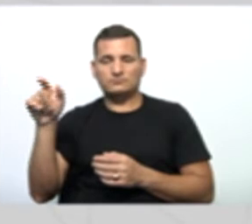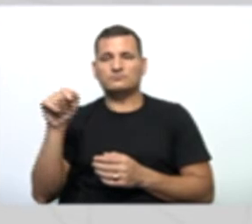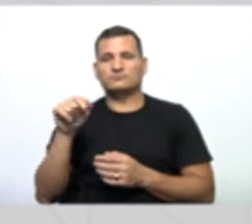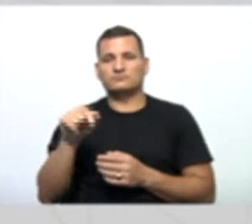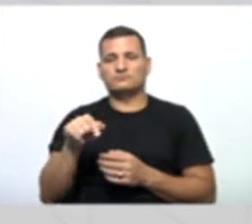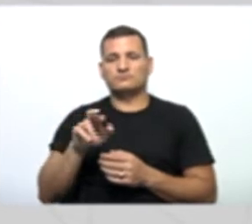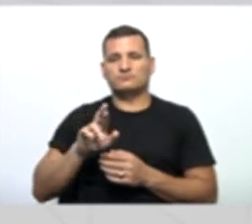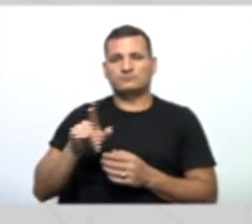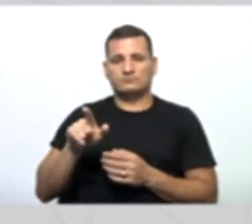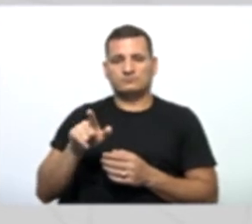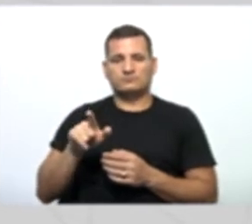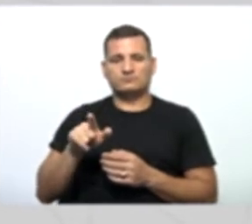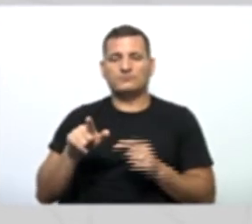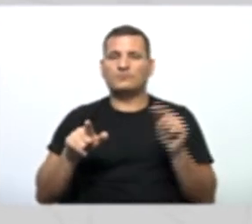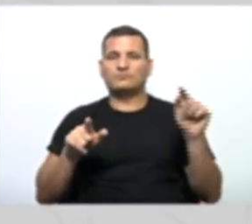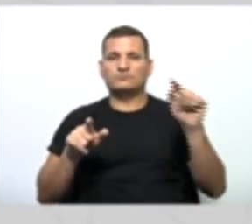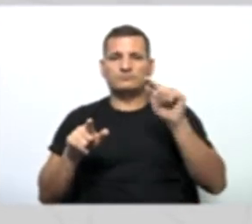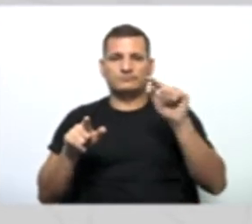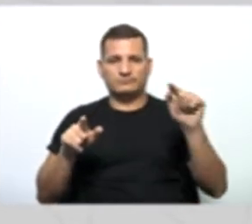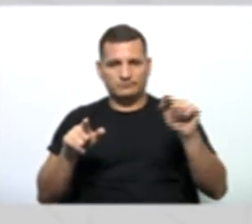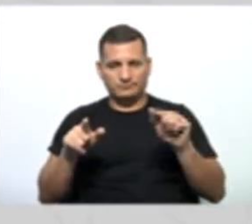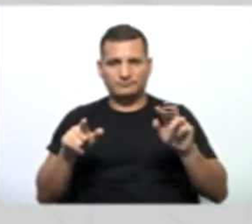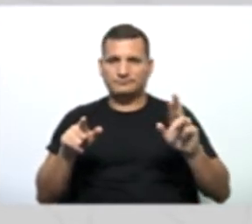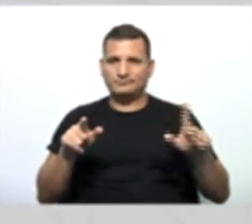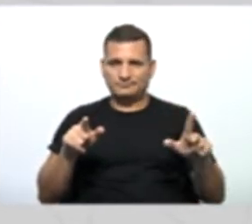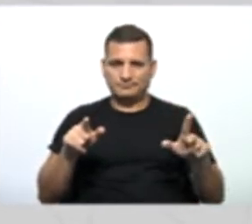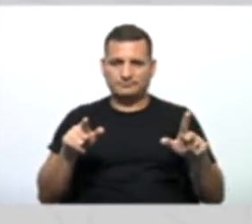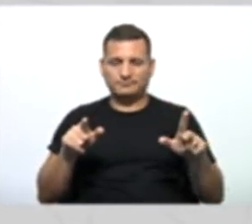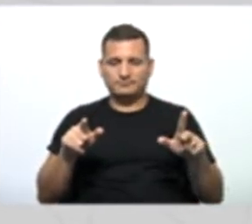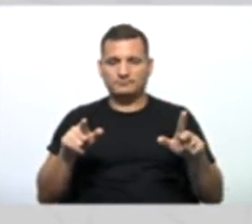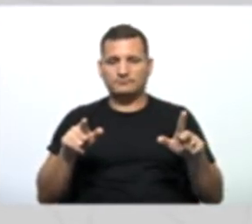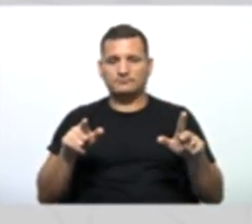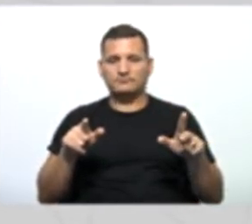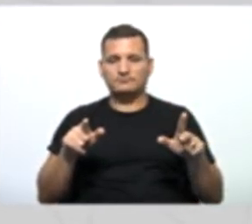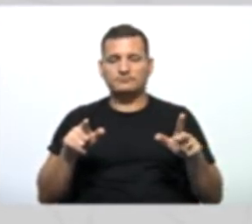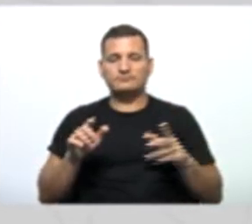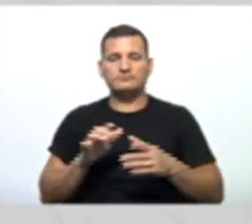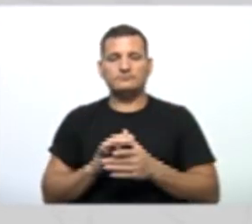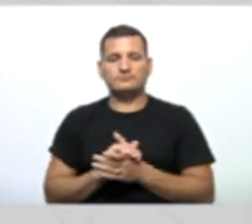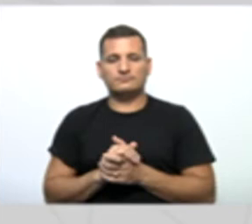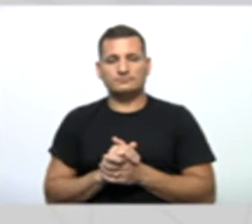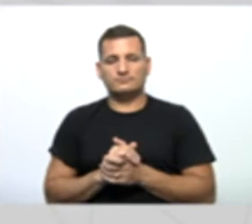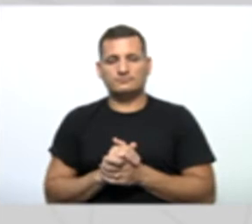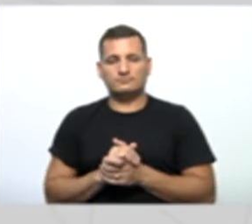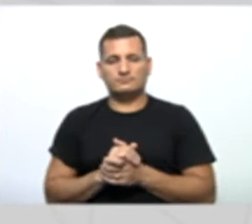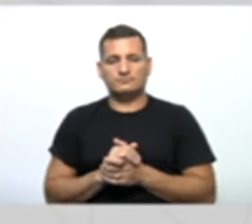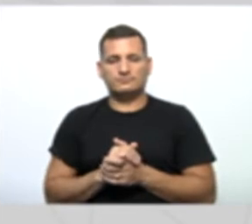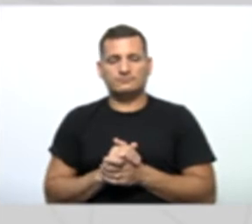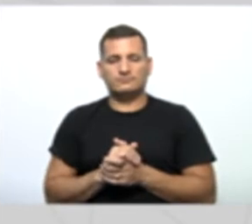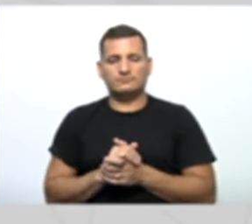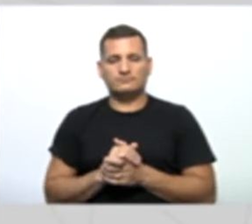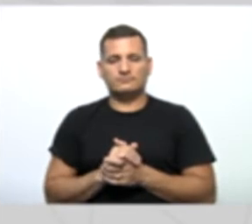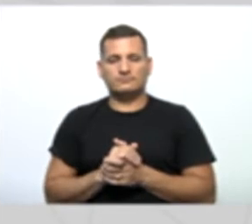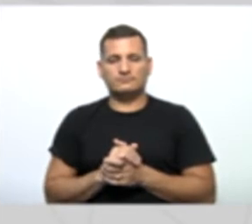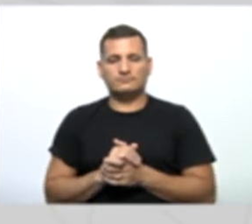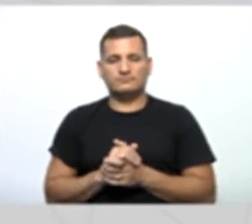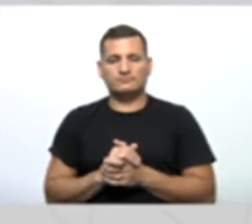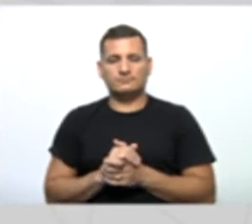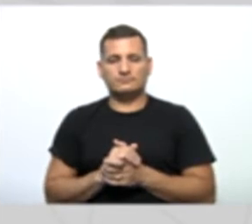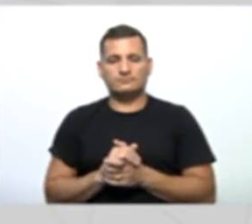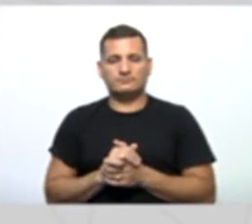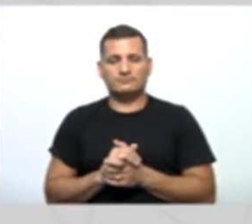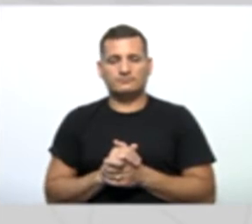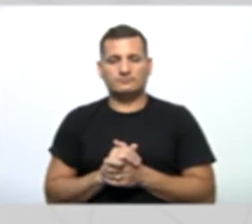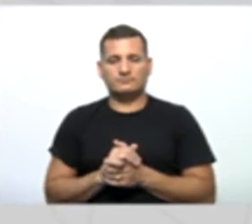desse daqui, assim como esses. Ó. Agora, o que acontece? Se eu tivesse aqui